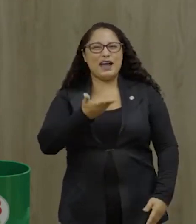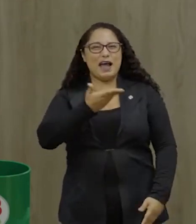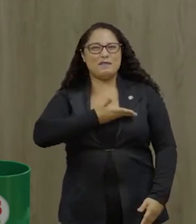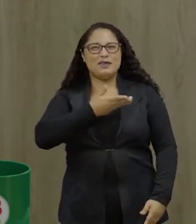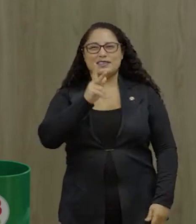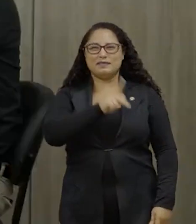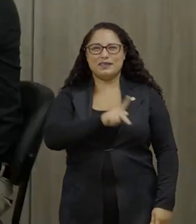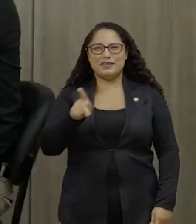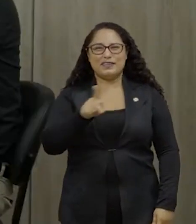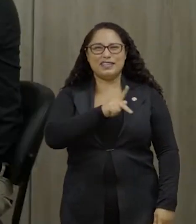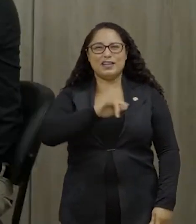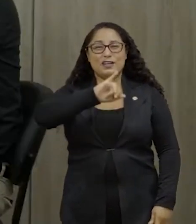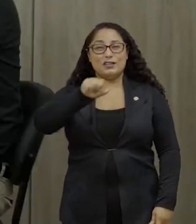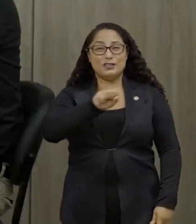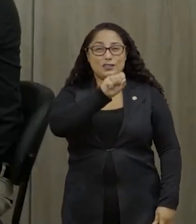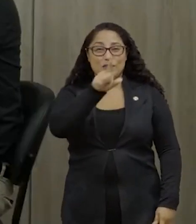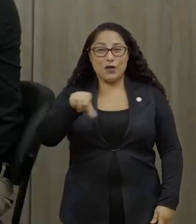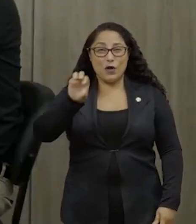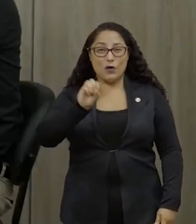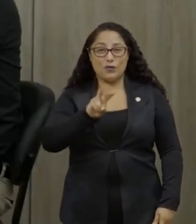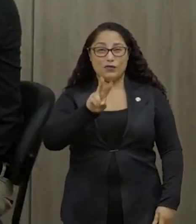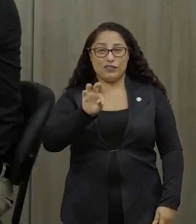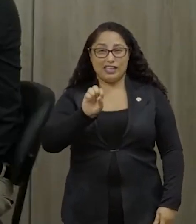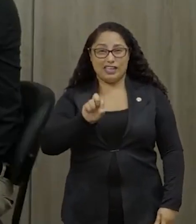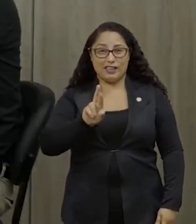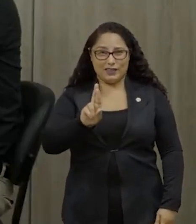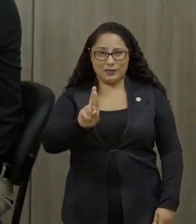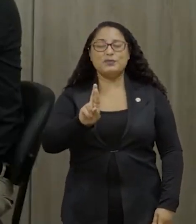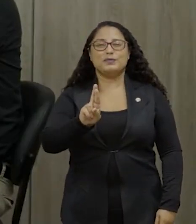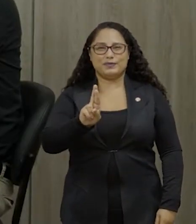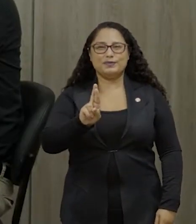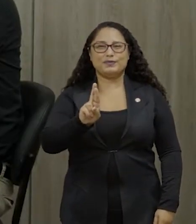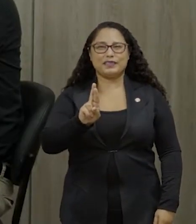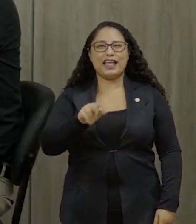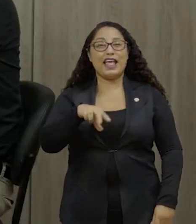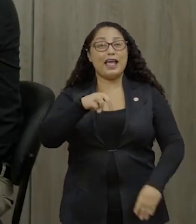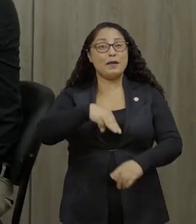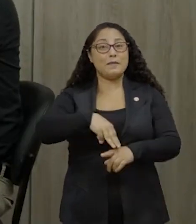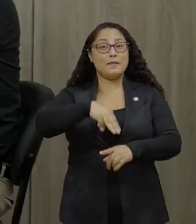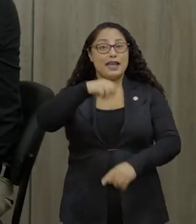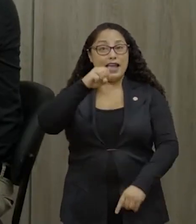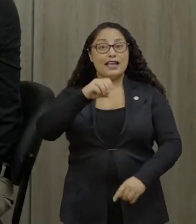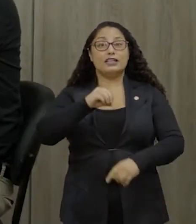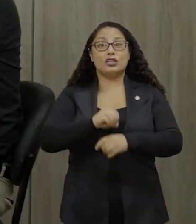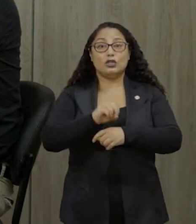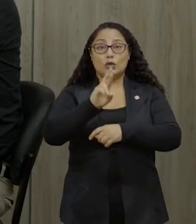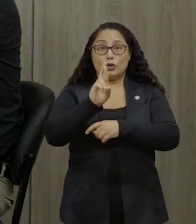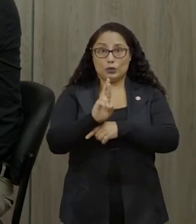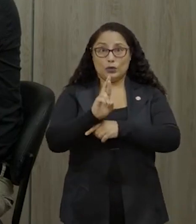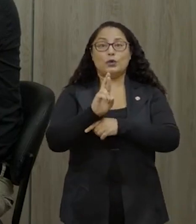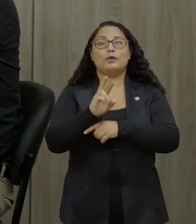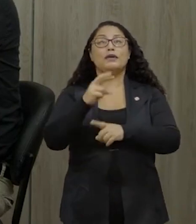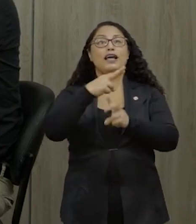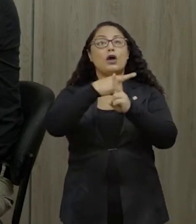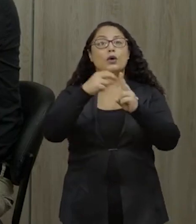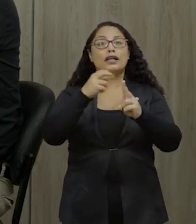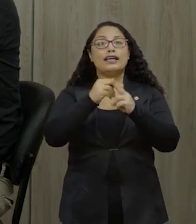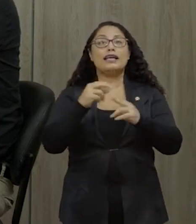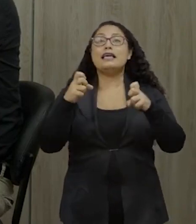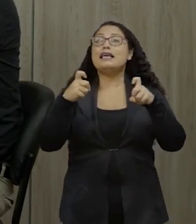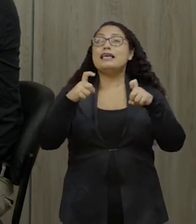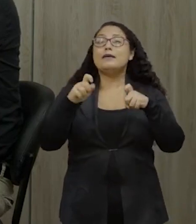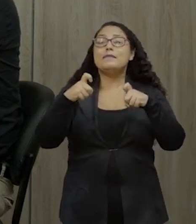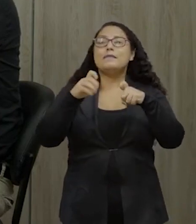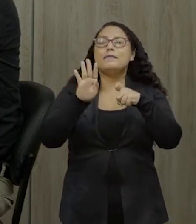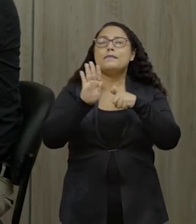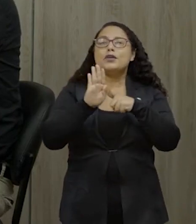amigo professor João Vitor Oliveira, ele que é mestre e doutorando pela UNB em